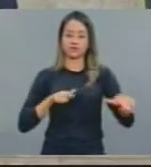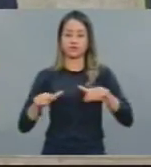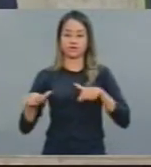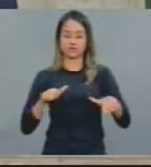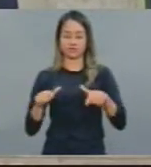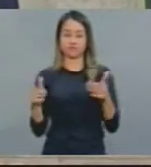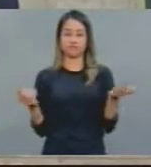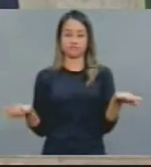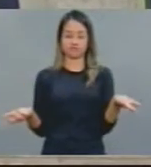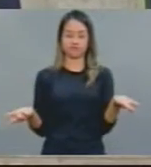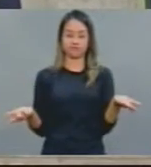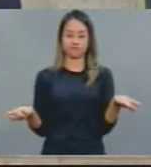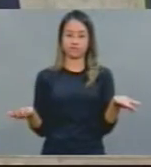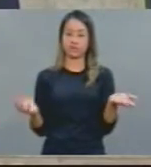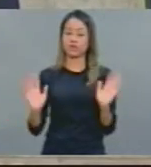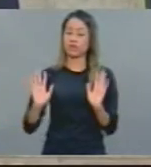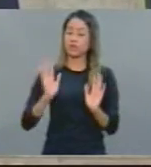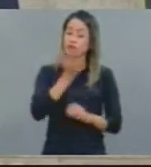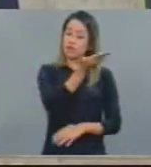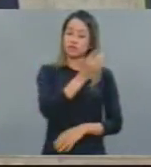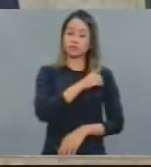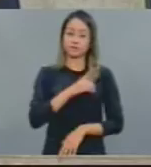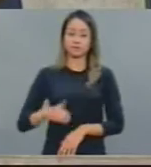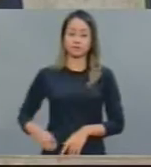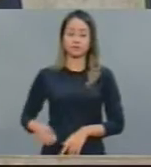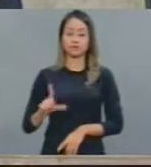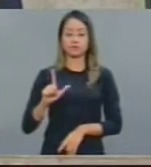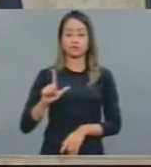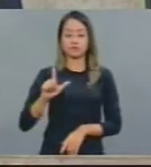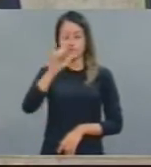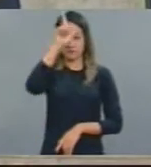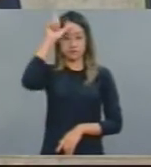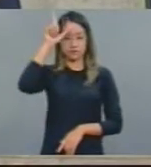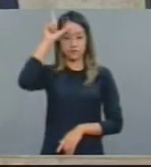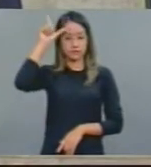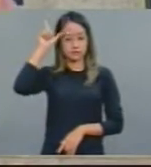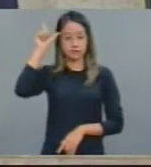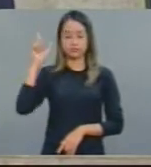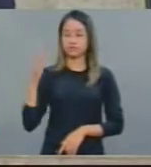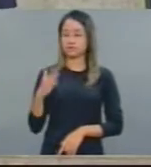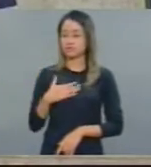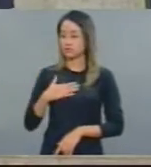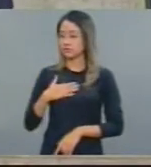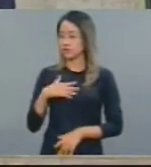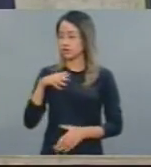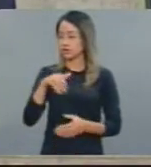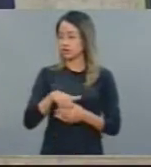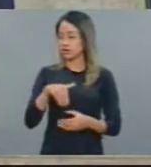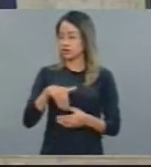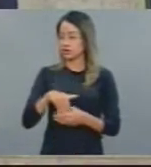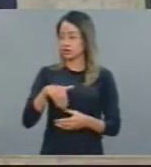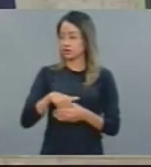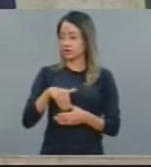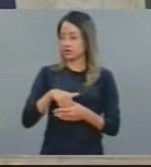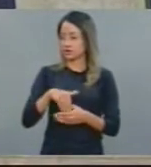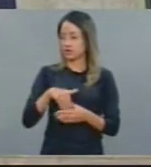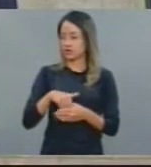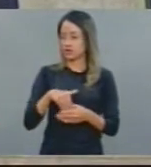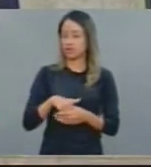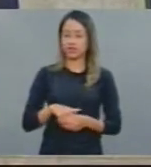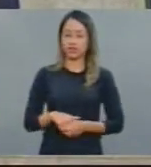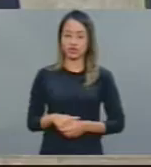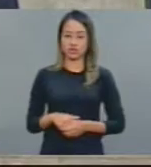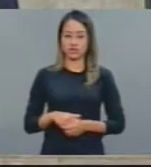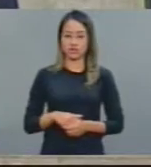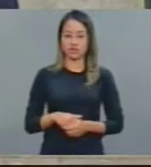eu já disse numa parte ao deputado Leonardo Araújo, que com o meu voto não se vai se chancelar nada, absolutamente